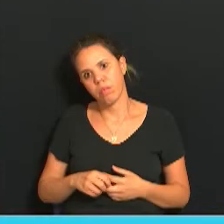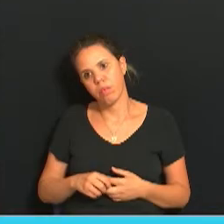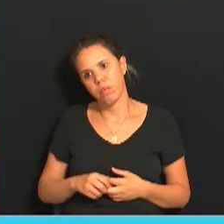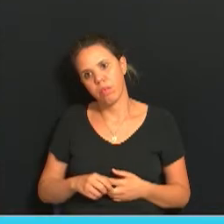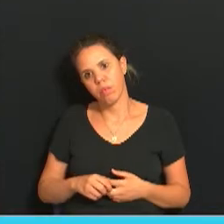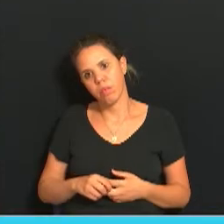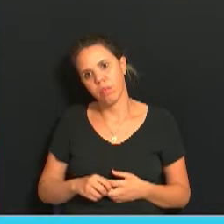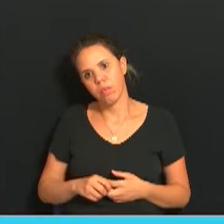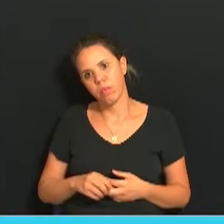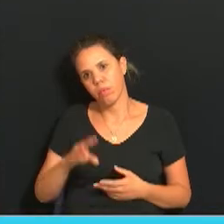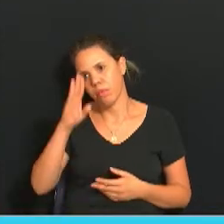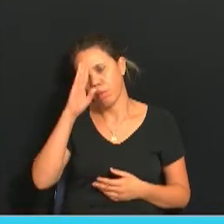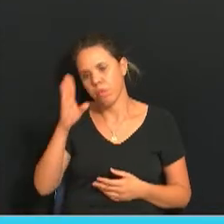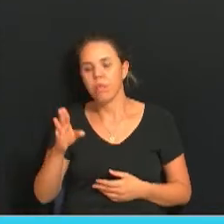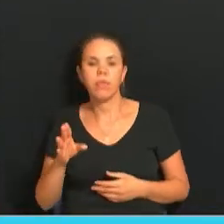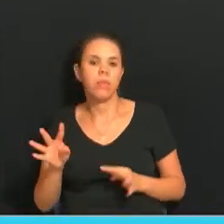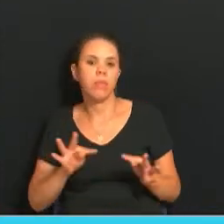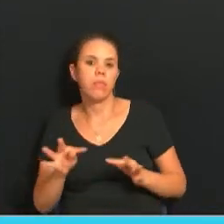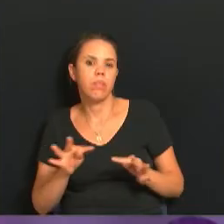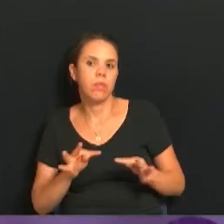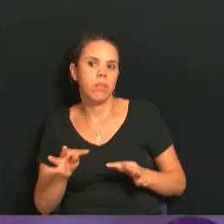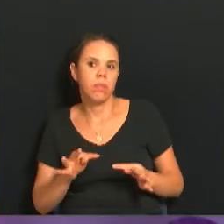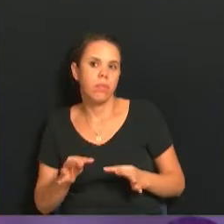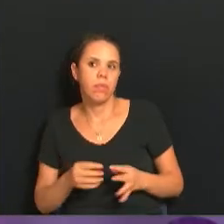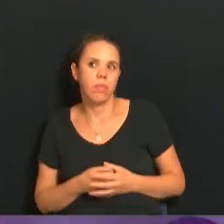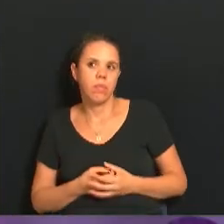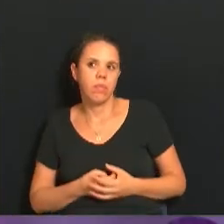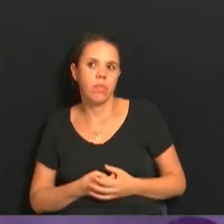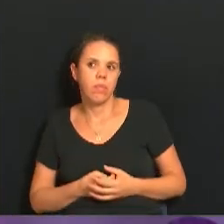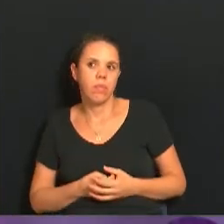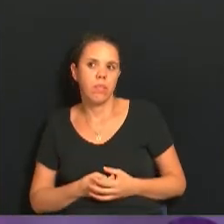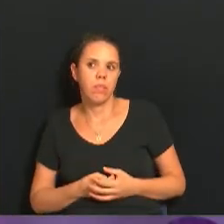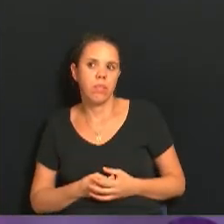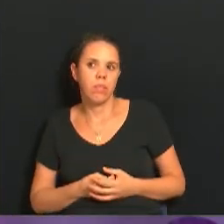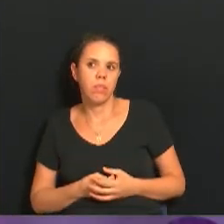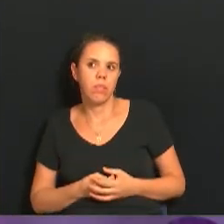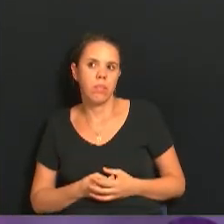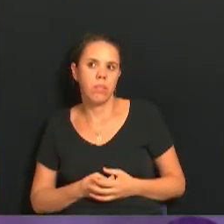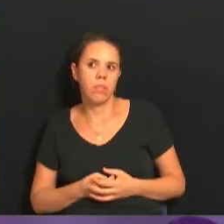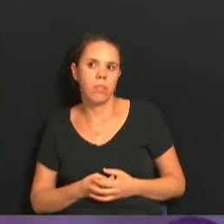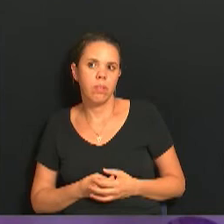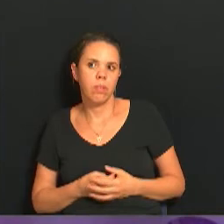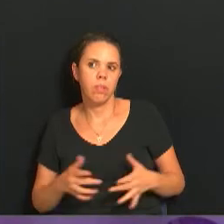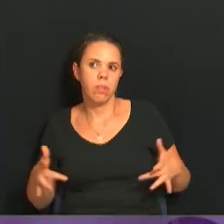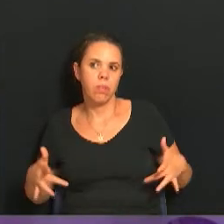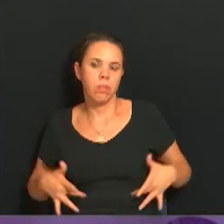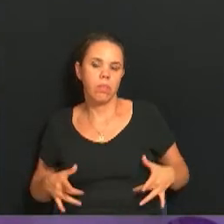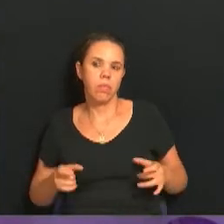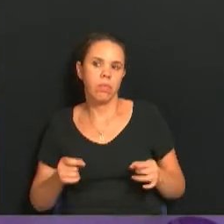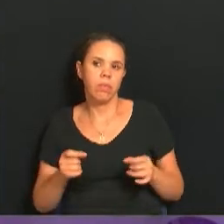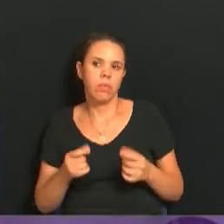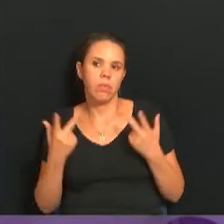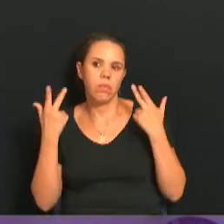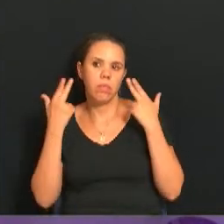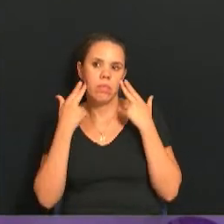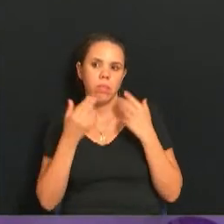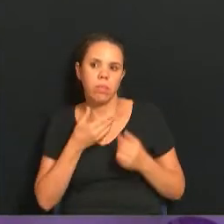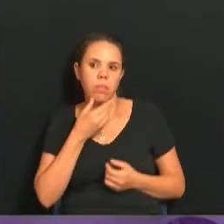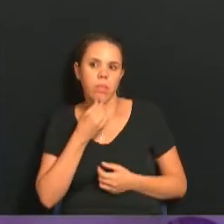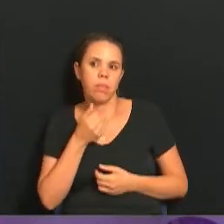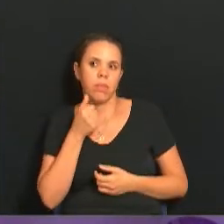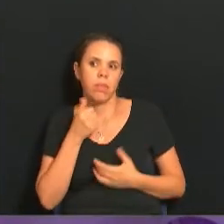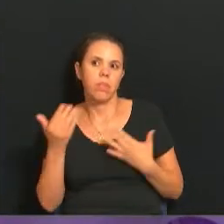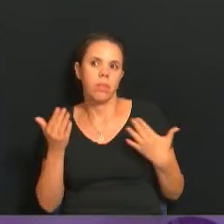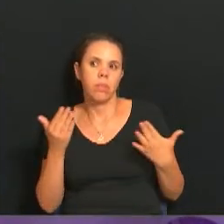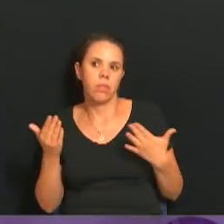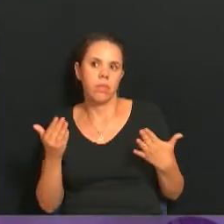eixo principal do tratamento do câncer renal. E, doutor, em relação ao câncer renal, ele é mais comum em homens ou mulheres?